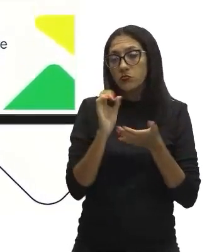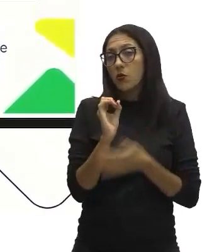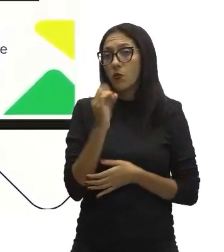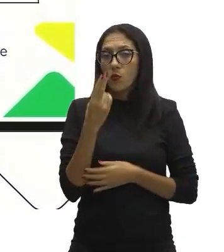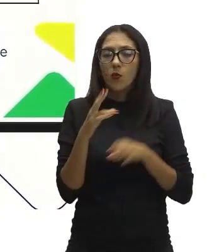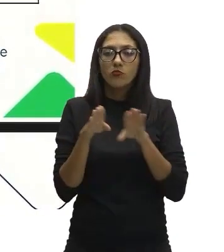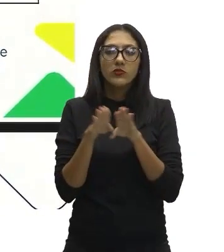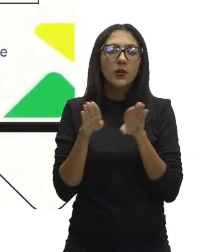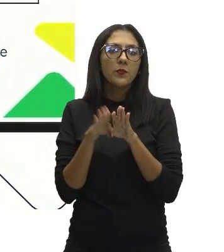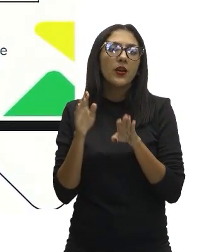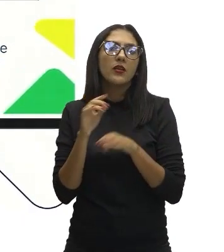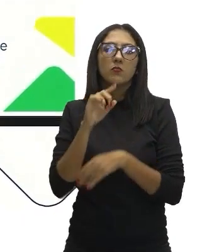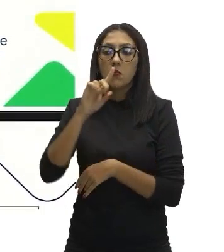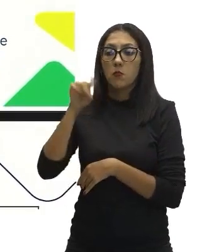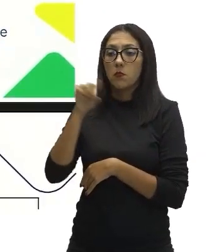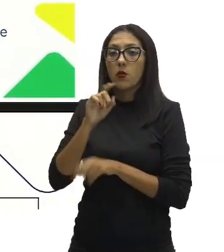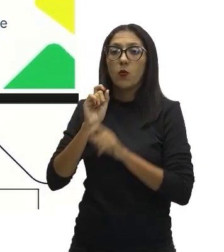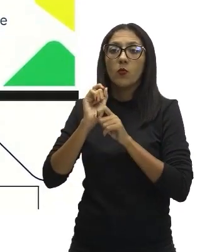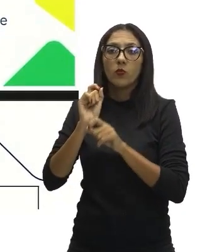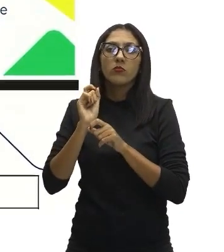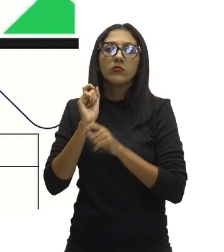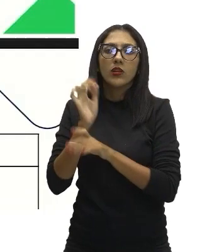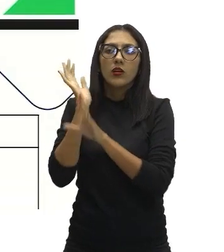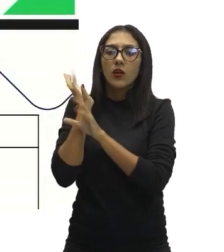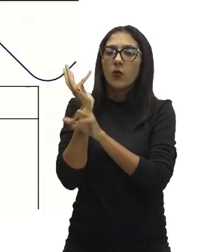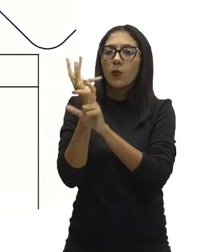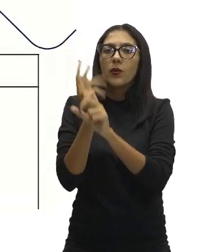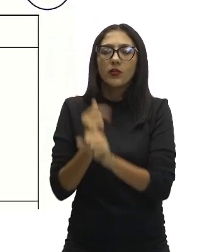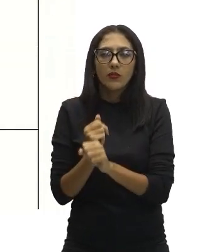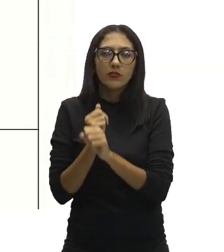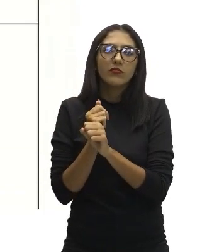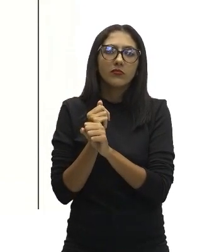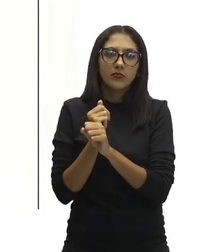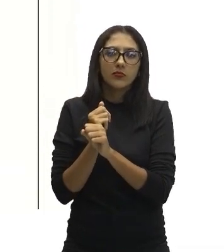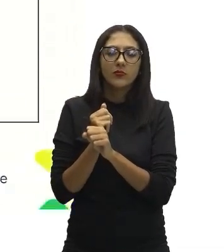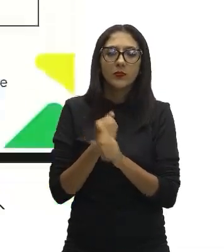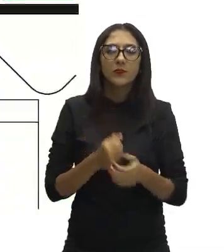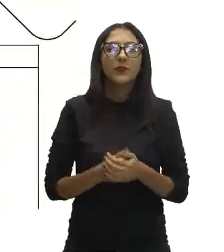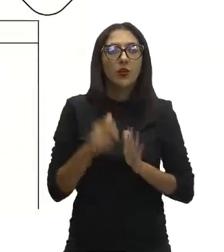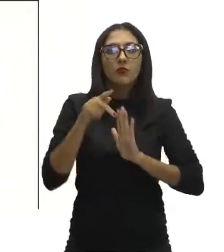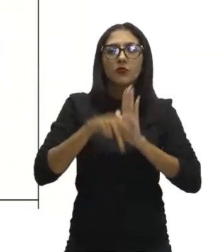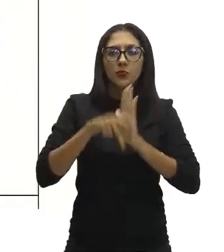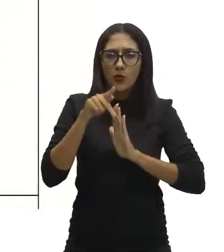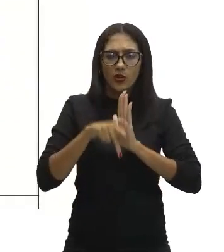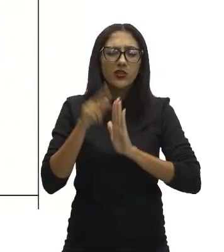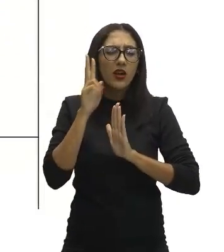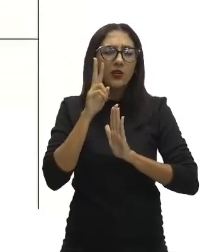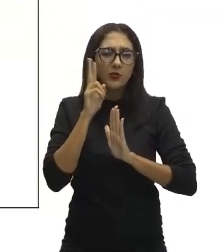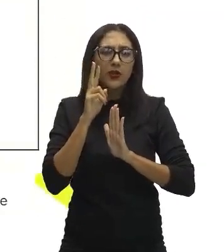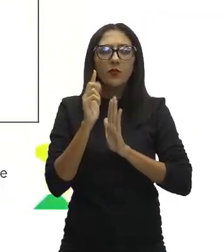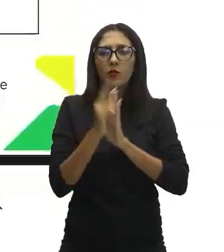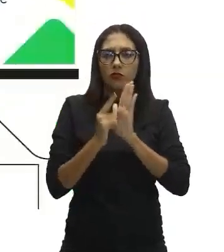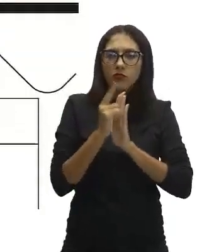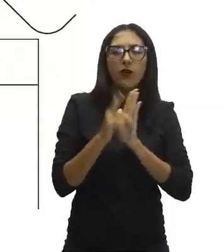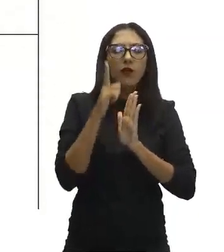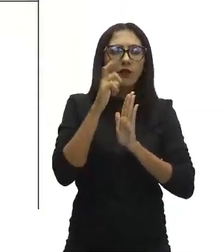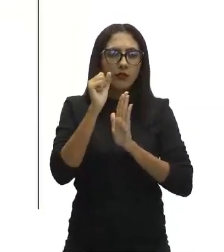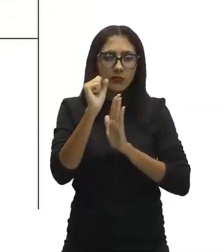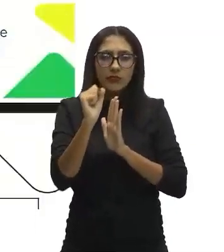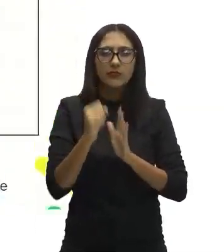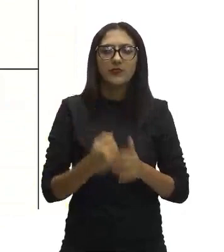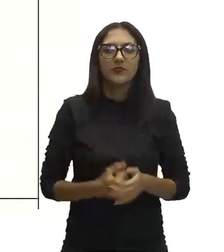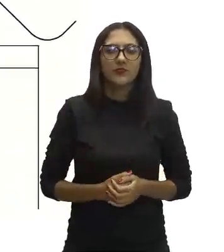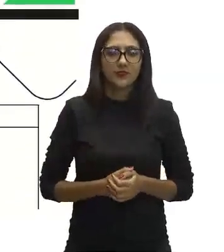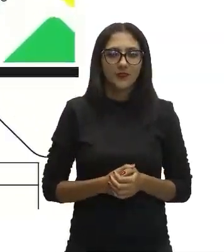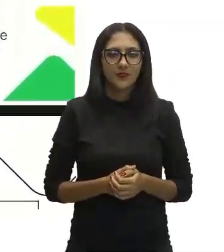da recuperação da aprendizagem, não é? Pode prosseguir. Os projetos de recuperação da aprendizagem. Isso. Aí aqui nesse plano de